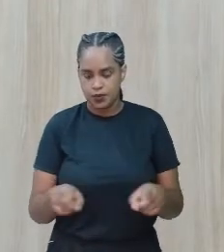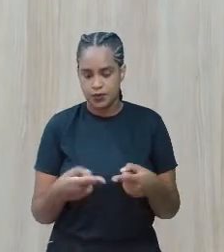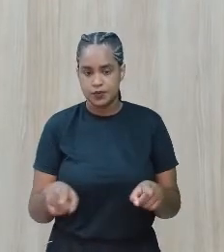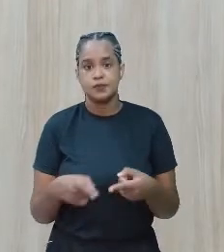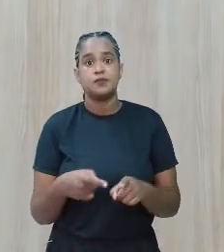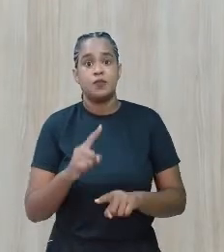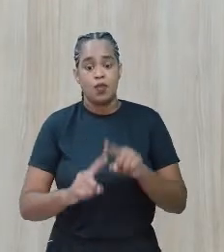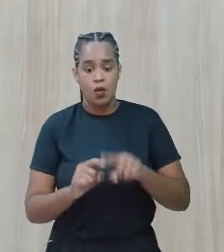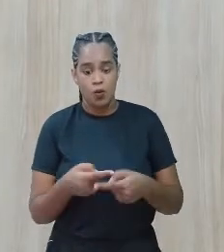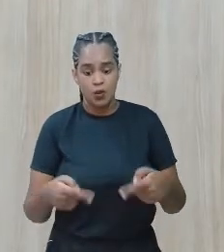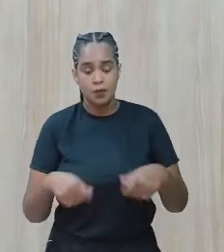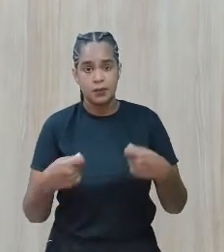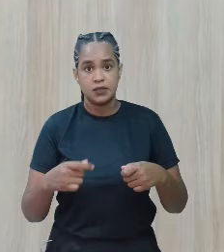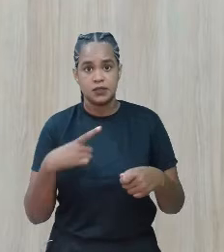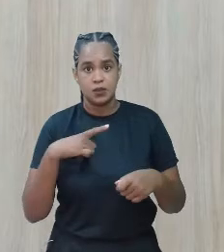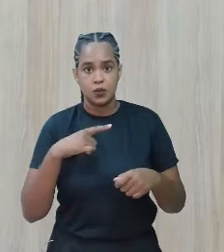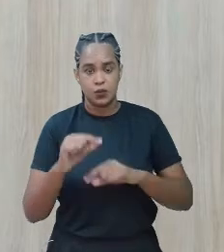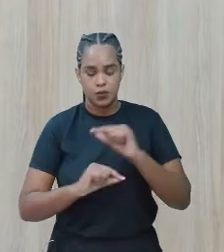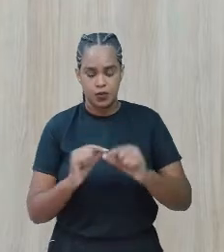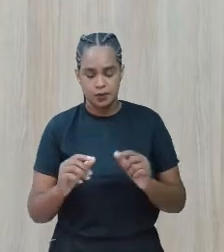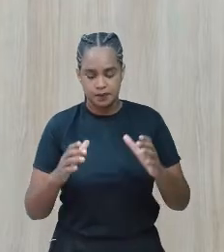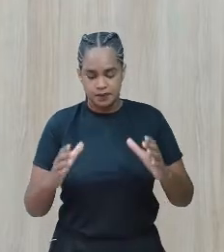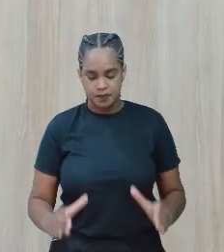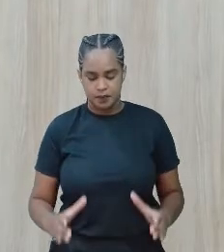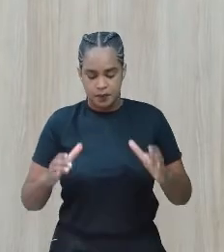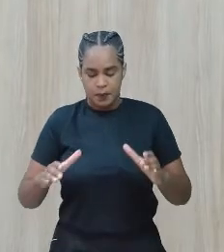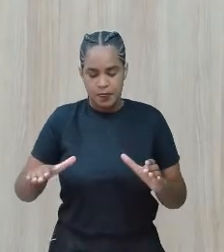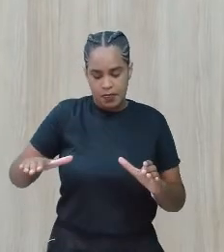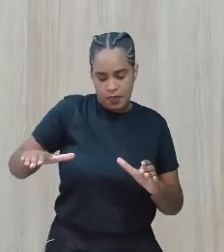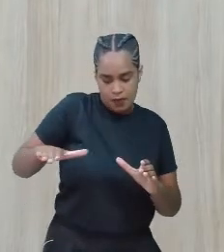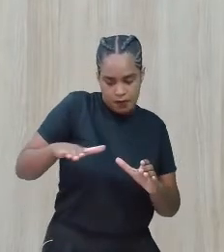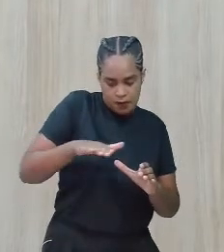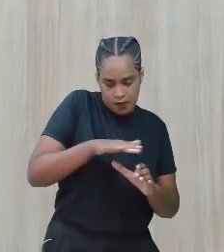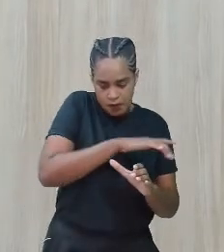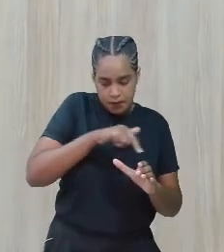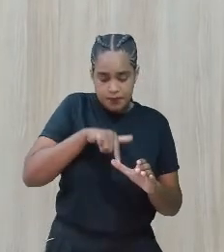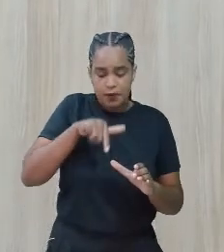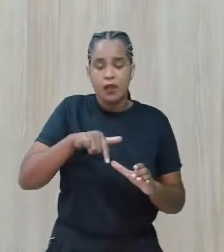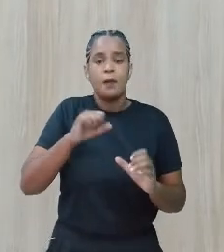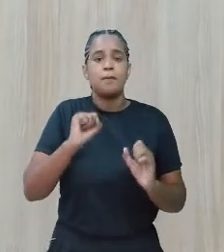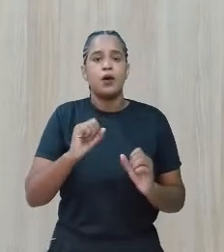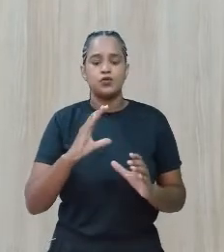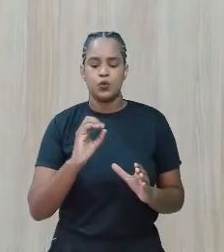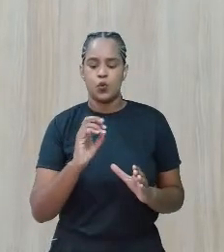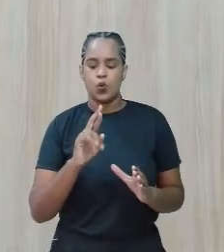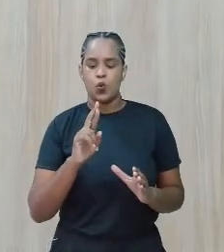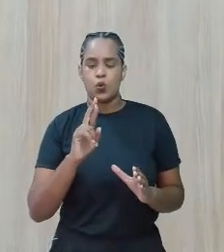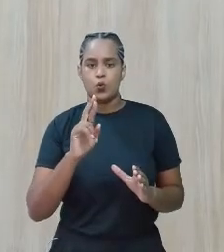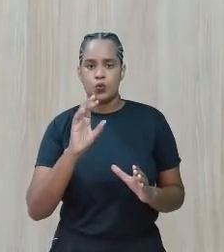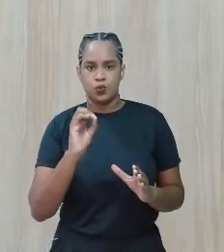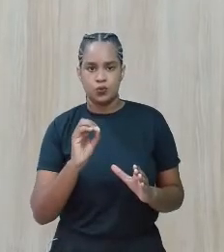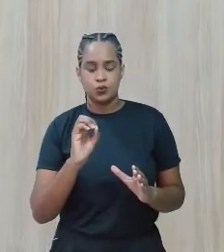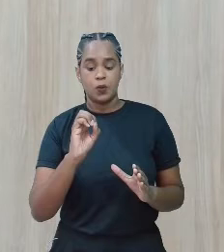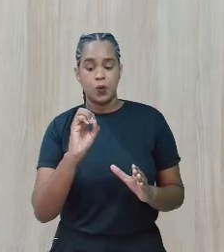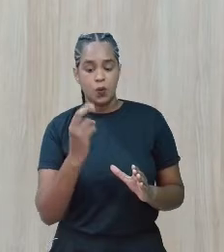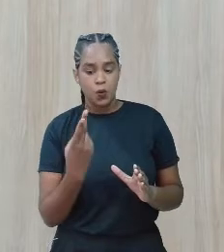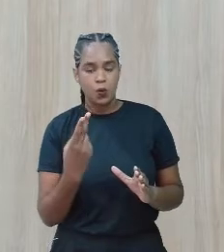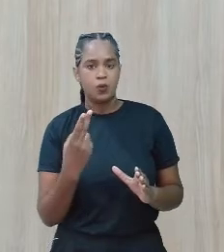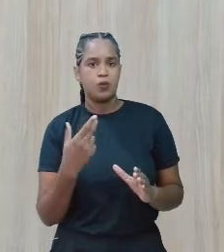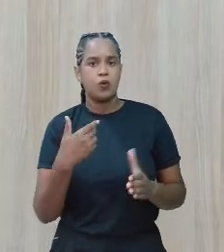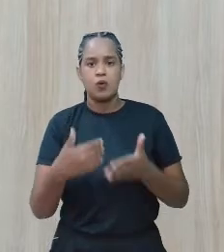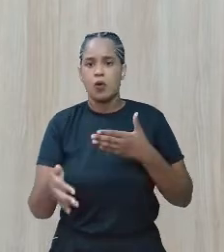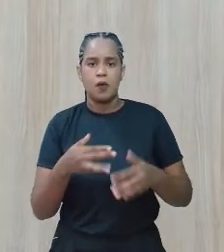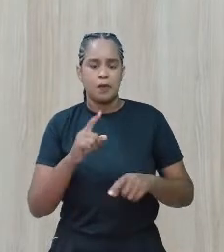instrumentos são feitos com uma caixa e uma membrana, que pode ser de couro, mas também pode ser de material sintético, que é o caso